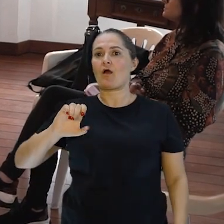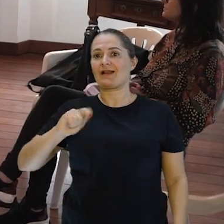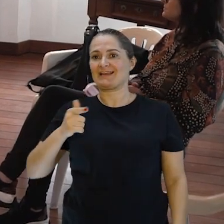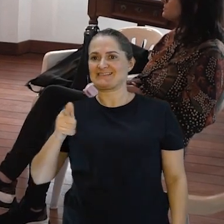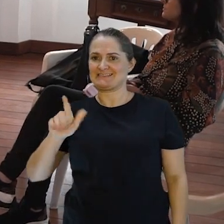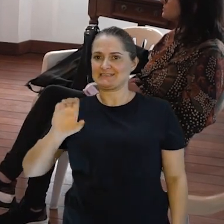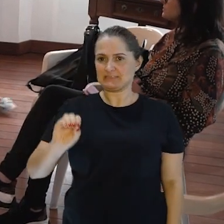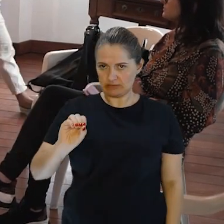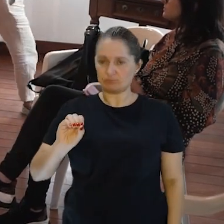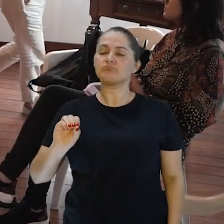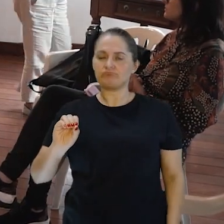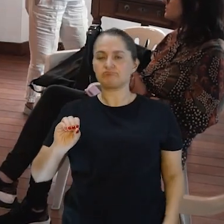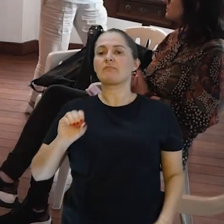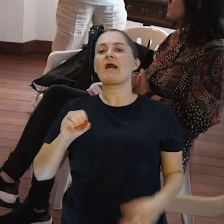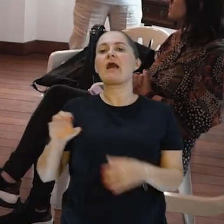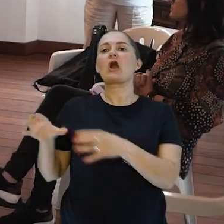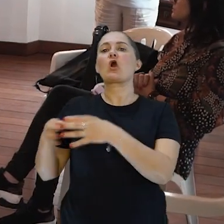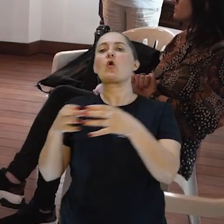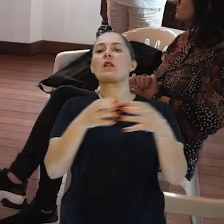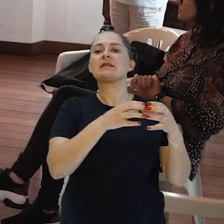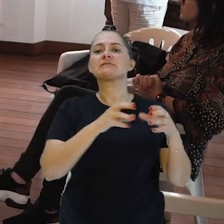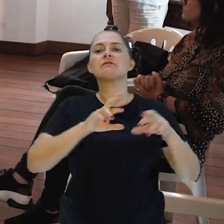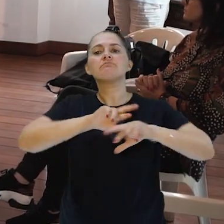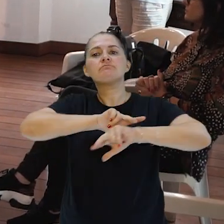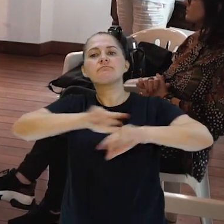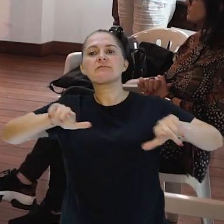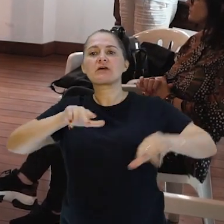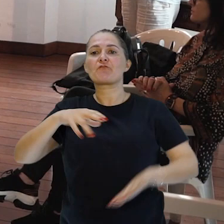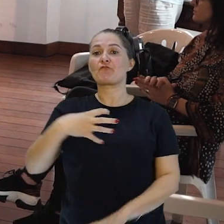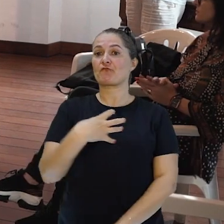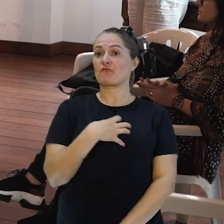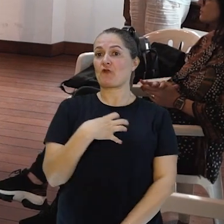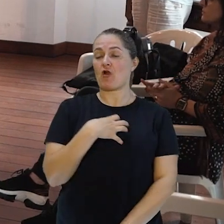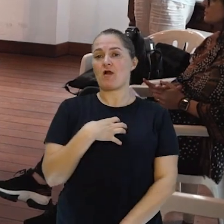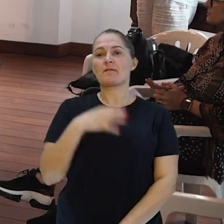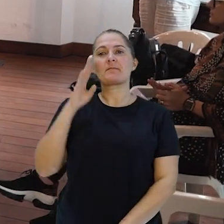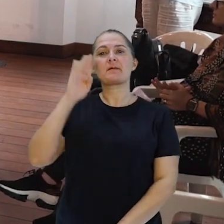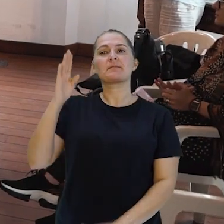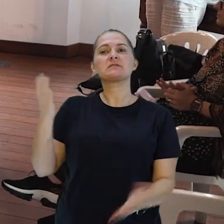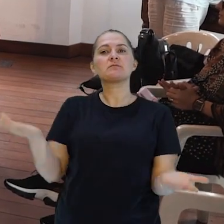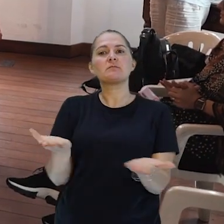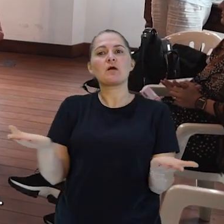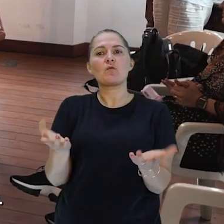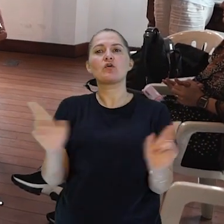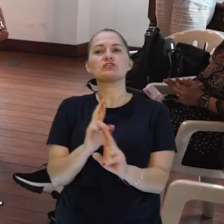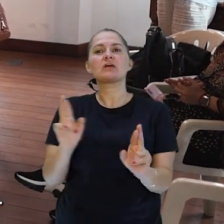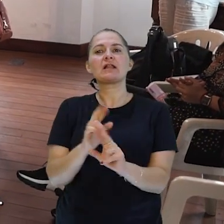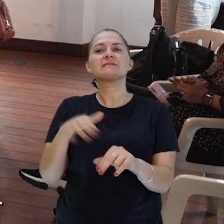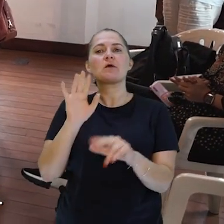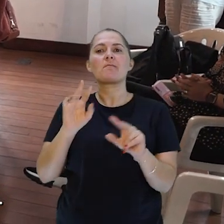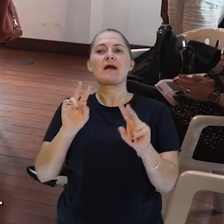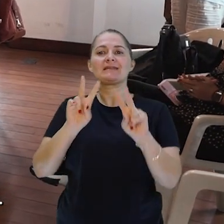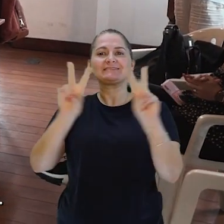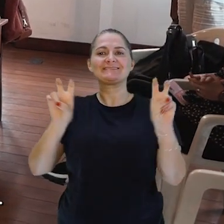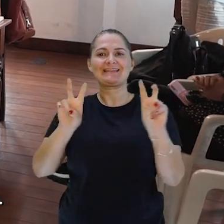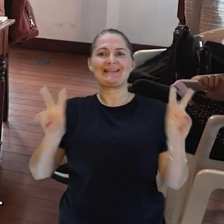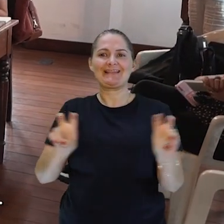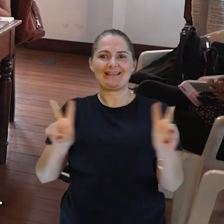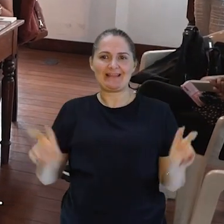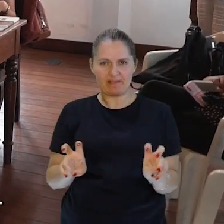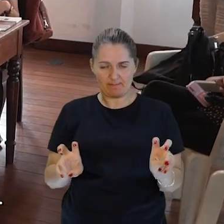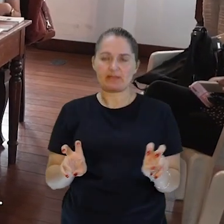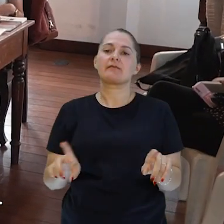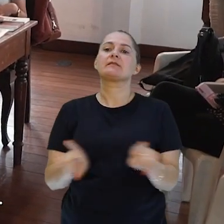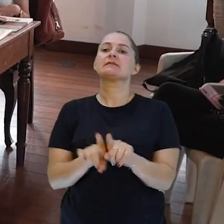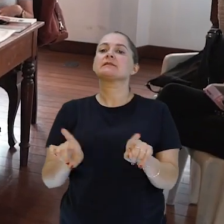coleção. As coleções, elas vão ser de diferentes formas. Hoje, principalmente, elas vão se relacionar a